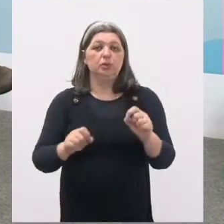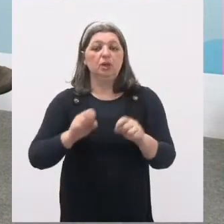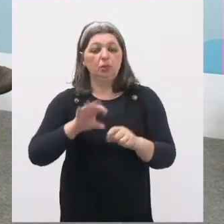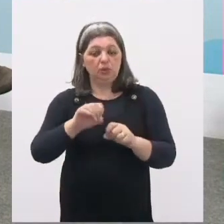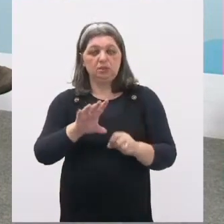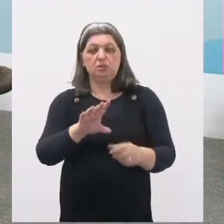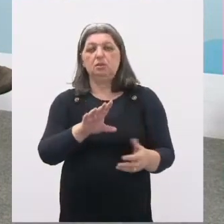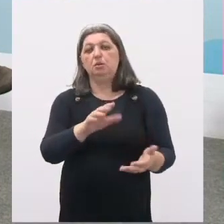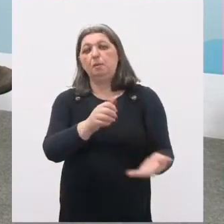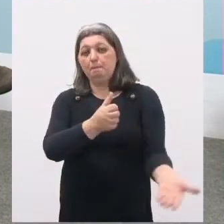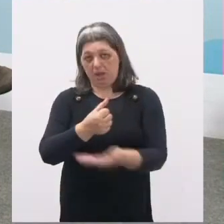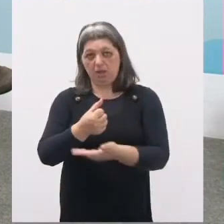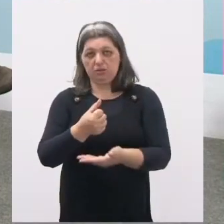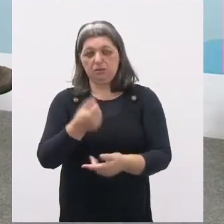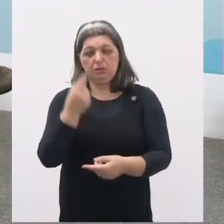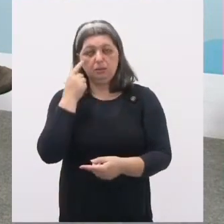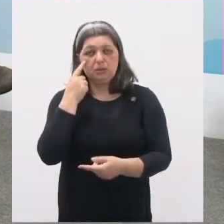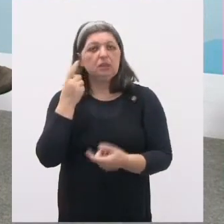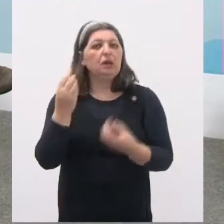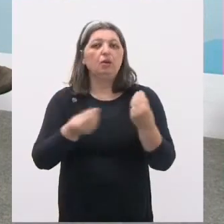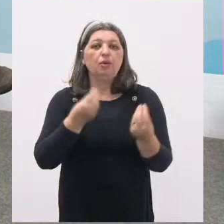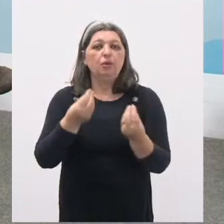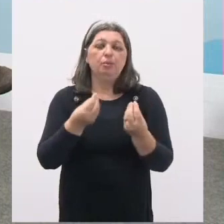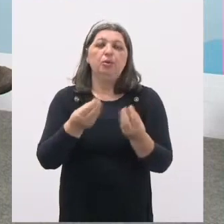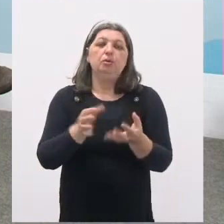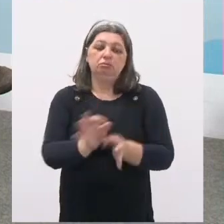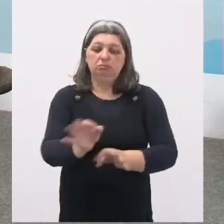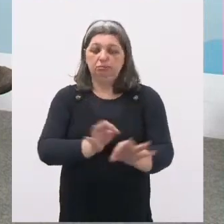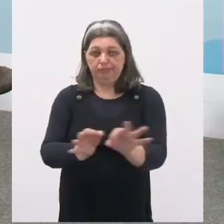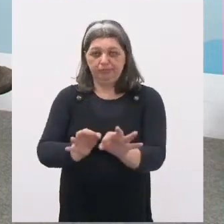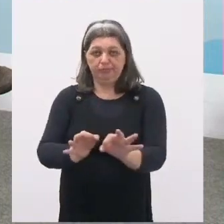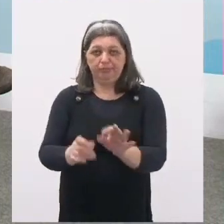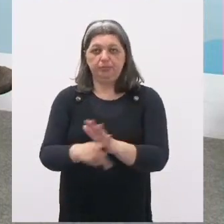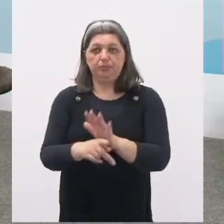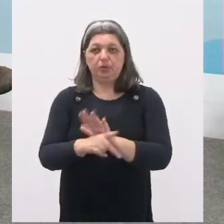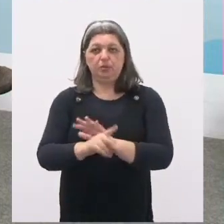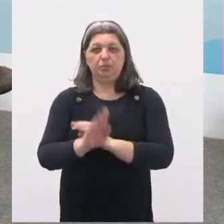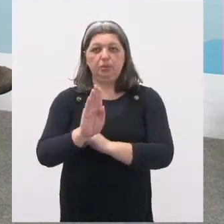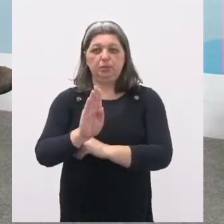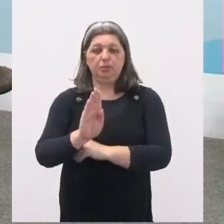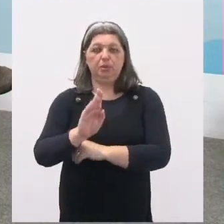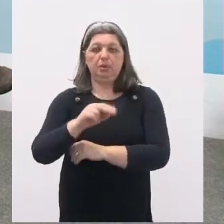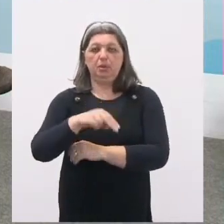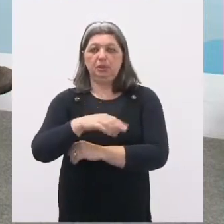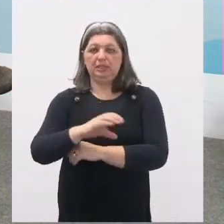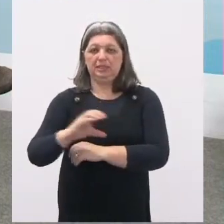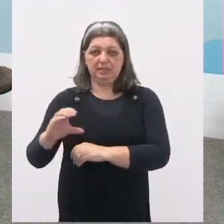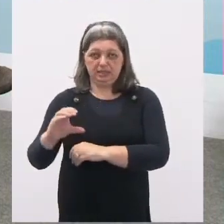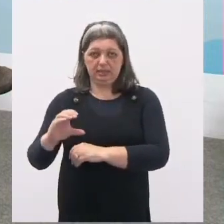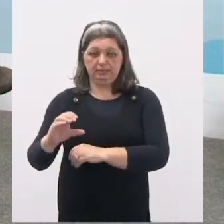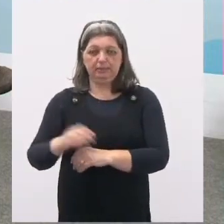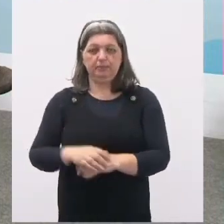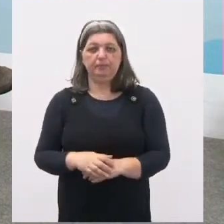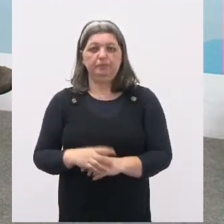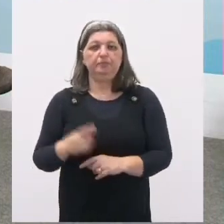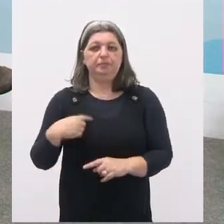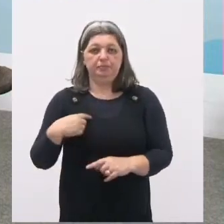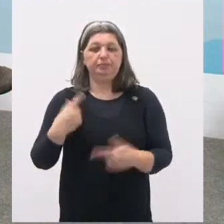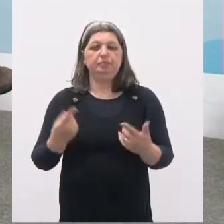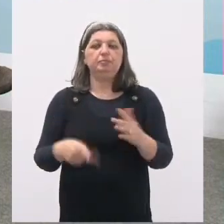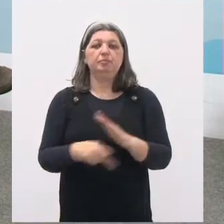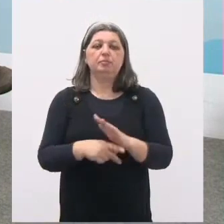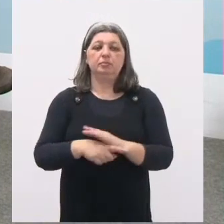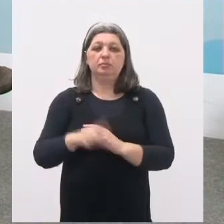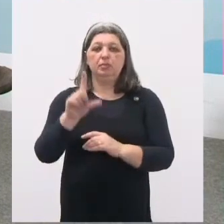base. E pensando nessas concepções, né, que a BNCC traz para nós elencamos ali as